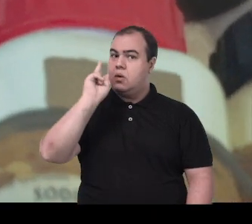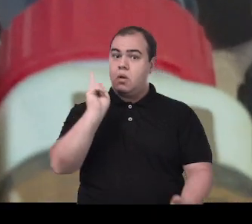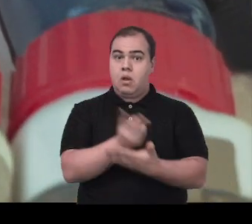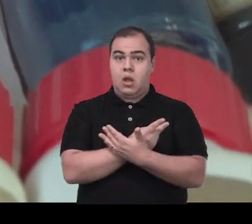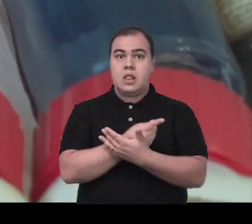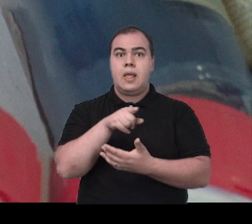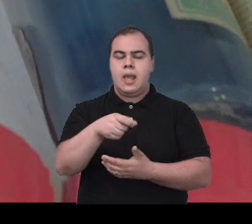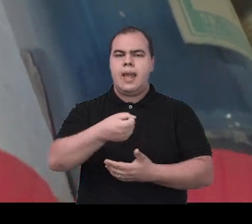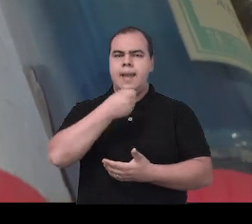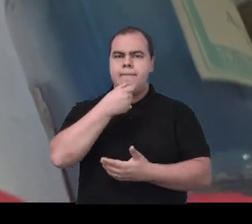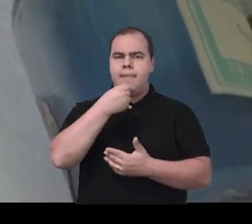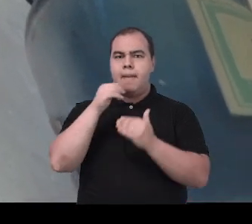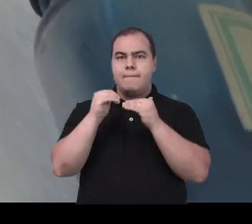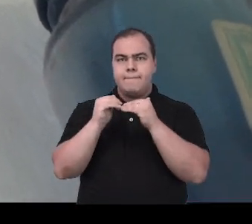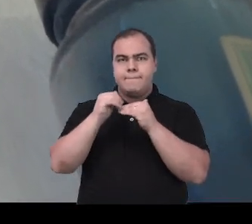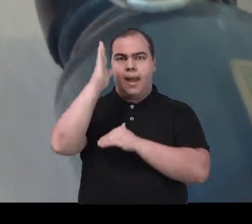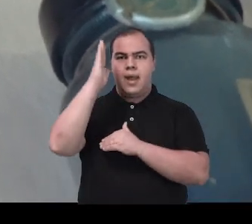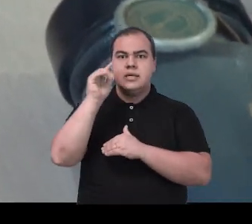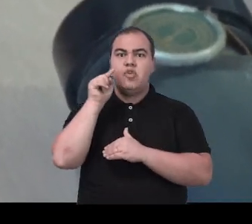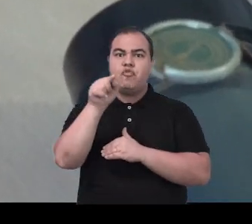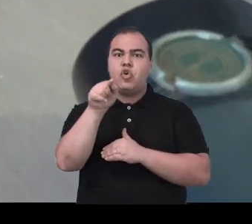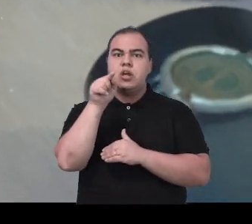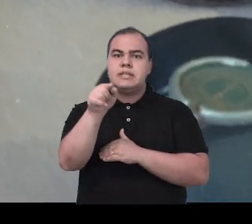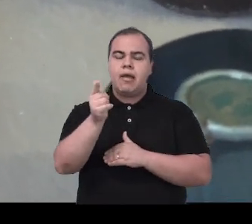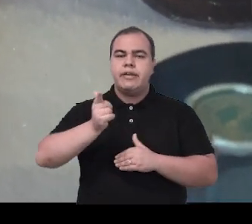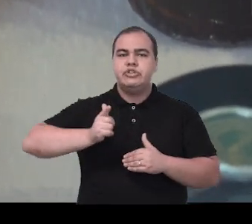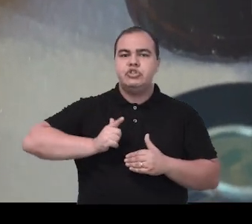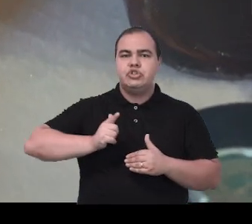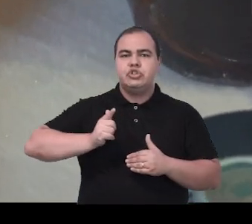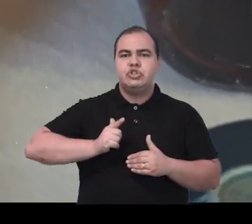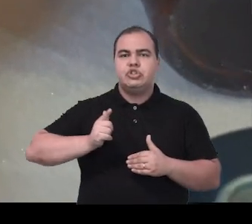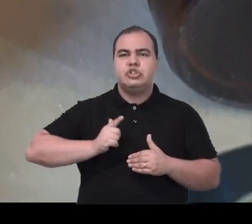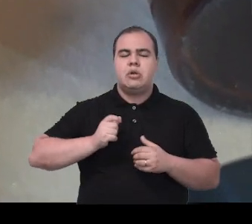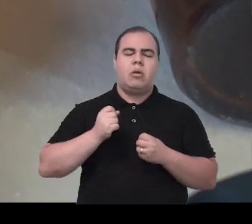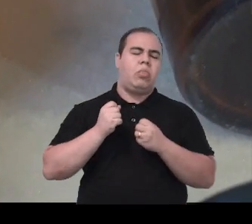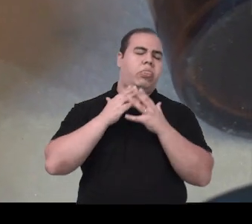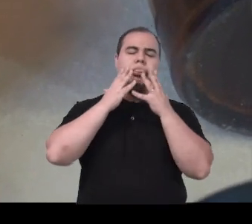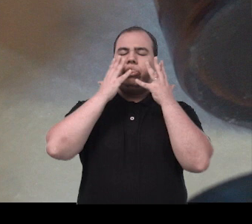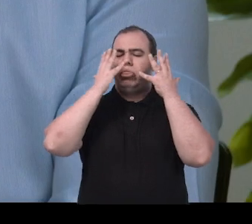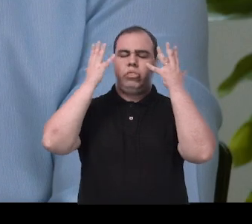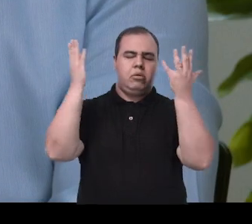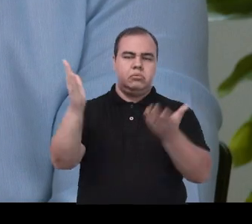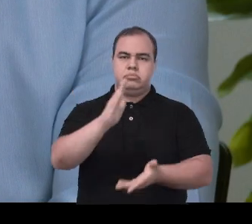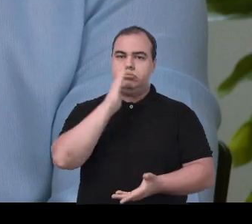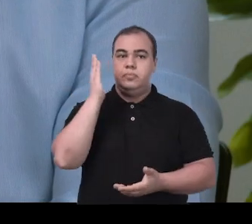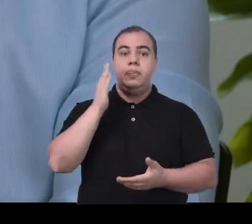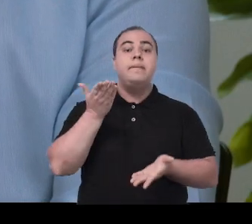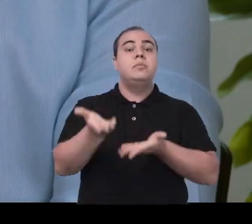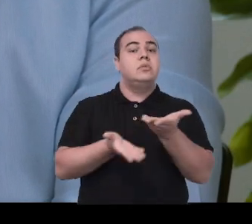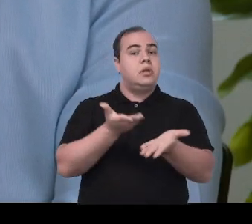errado, eles te aumentavam a medicação, onde você passava a ser impregnado. O tratamento